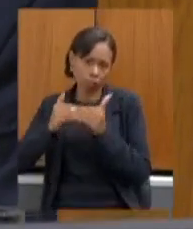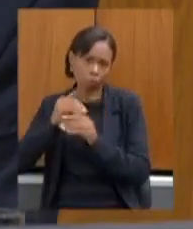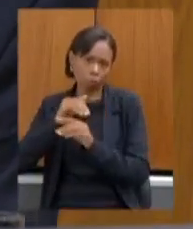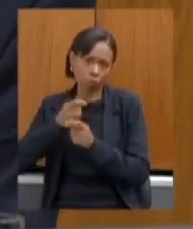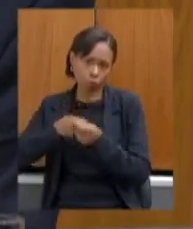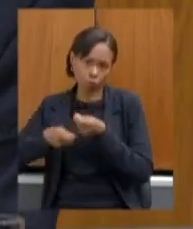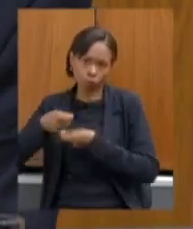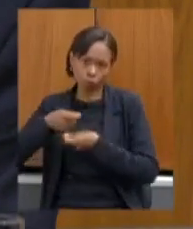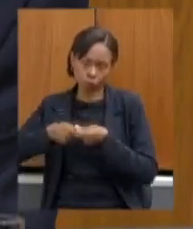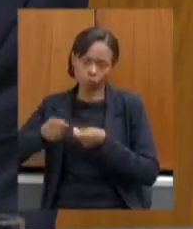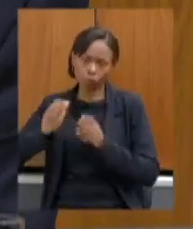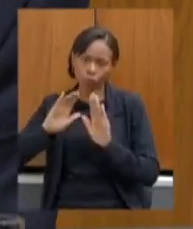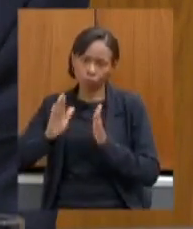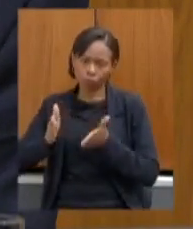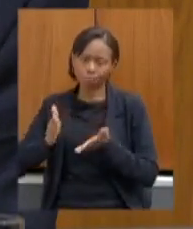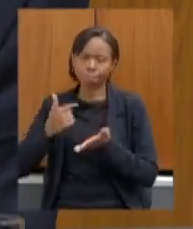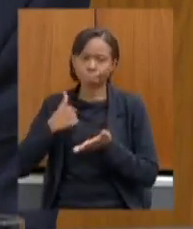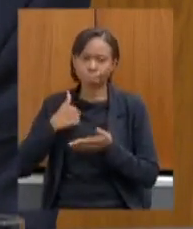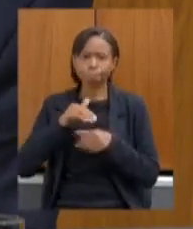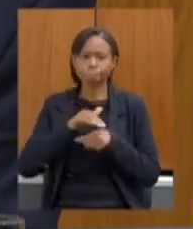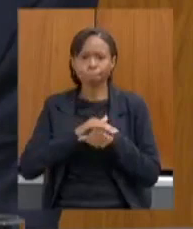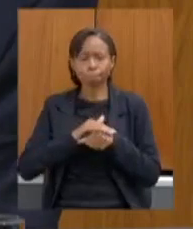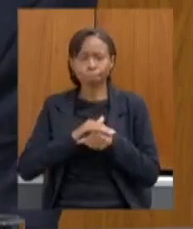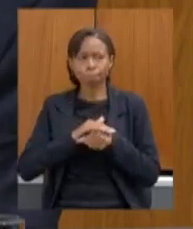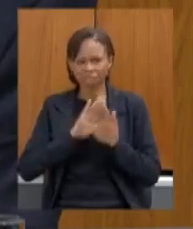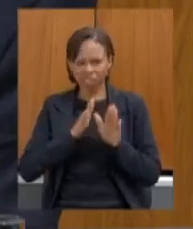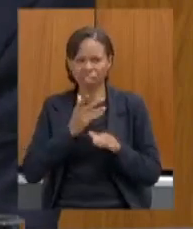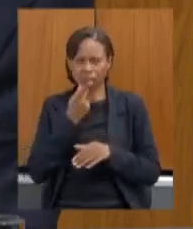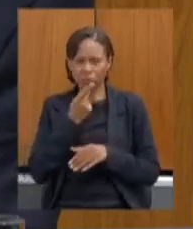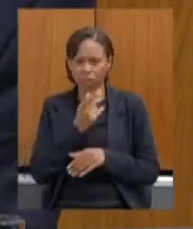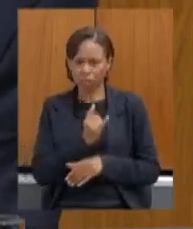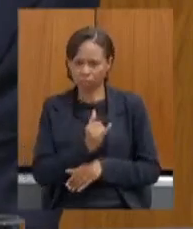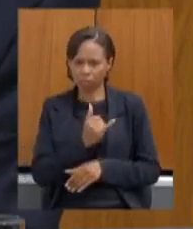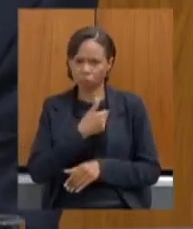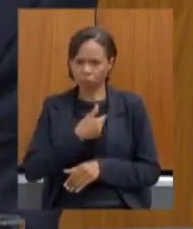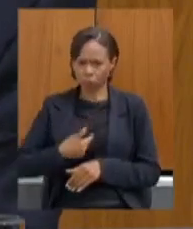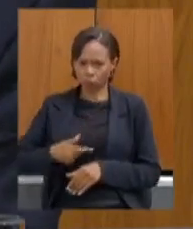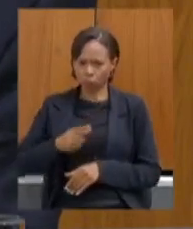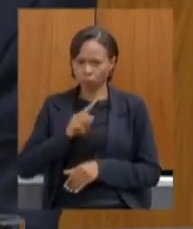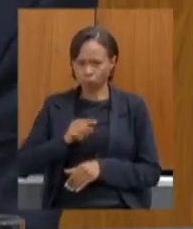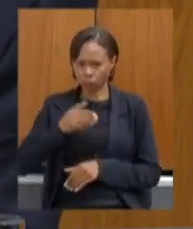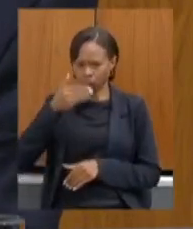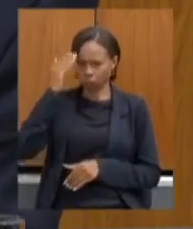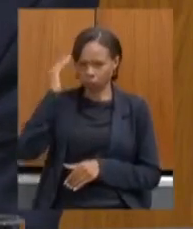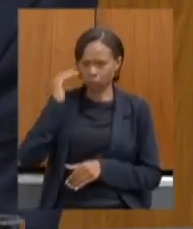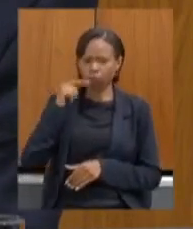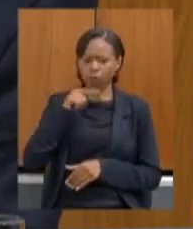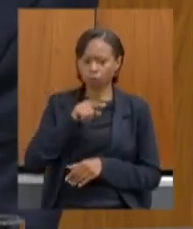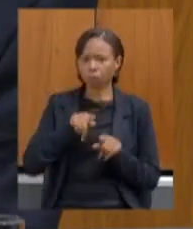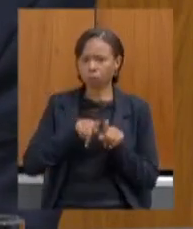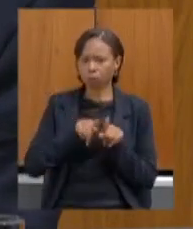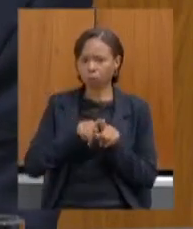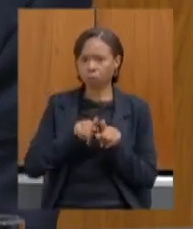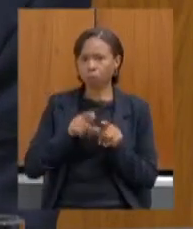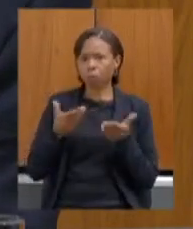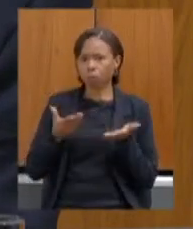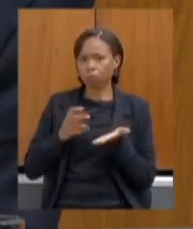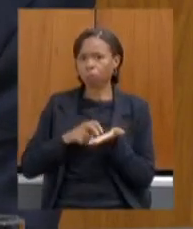Zema, com V. Exª, e falei hoje de manhã aqui também, e acabei de receber uma terceira ligação